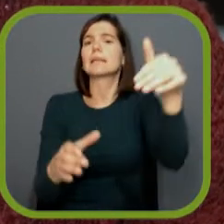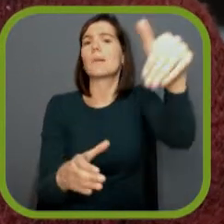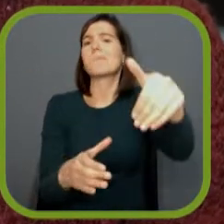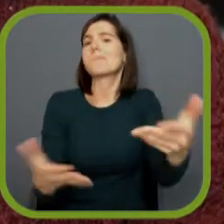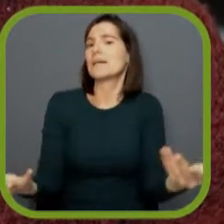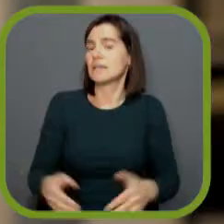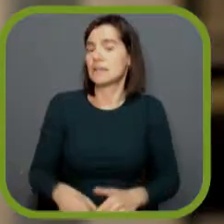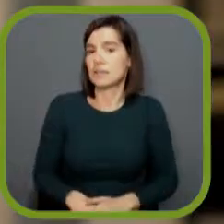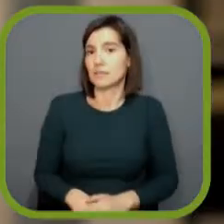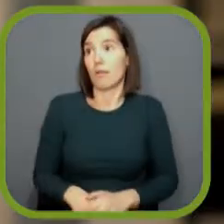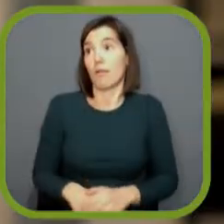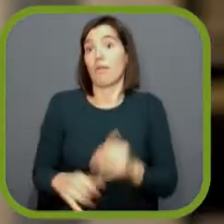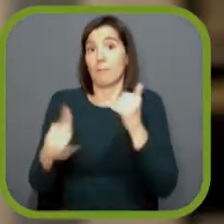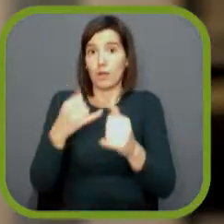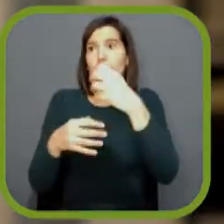do ciberespaço?